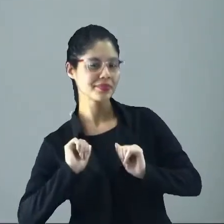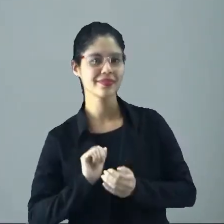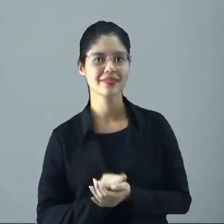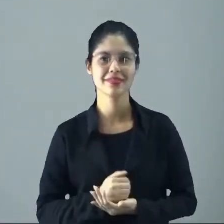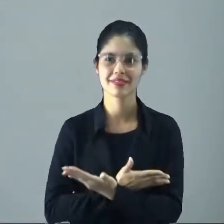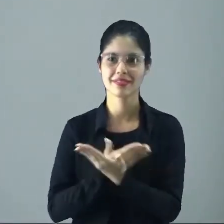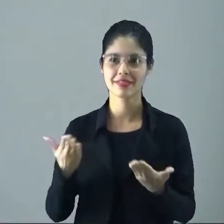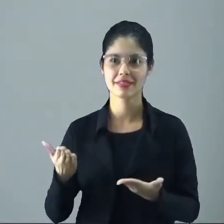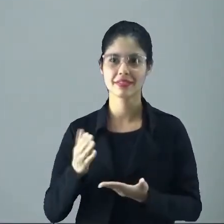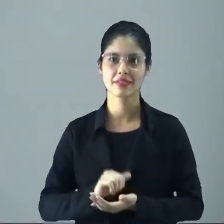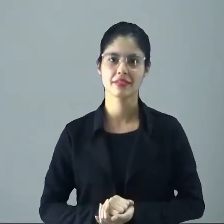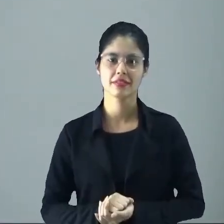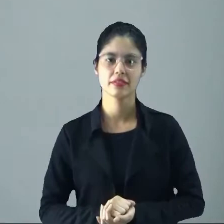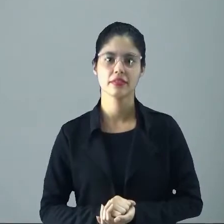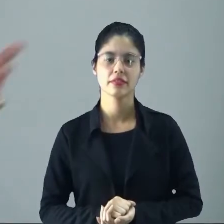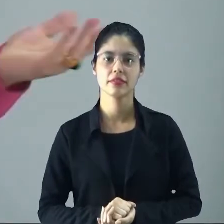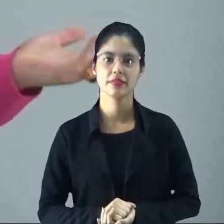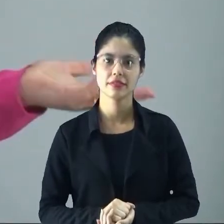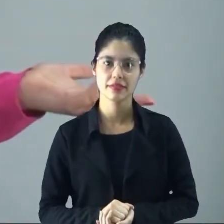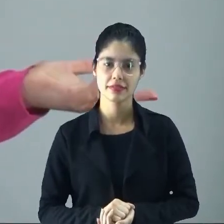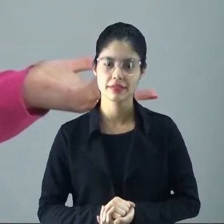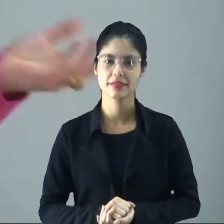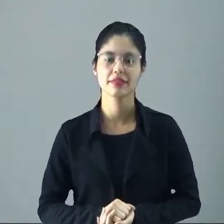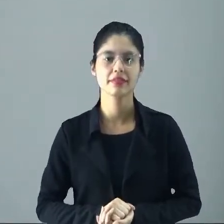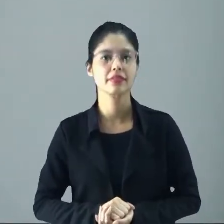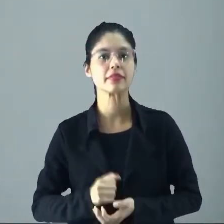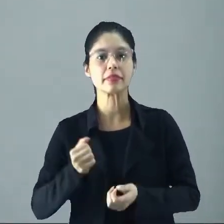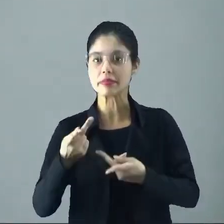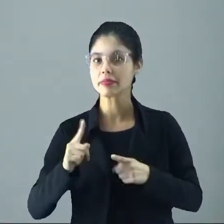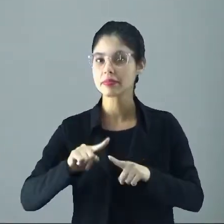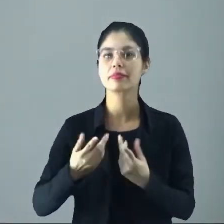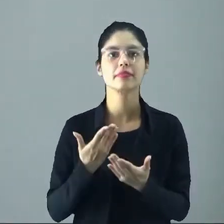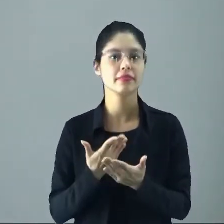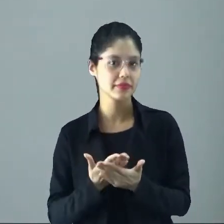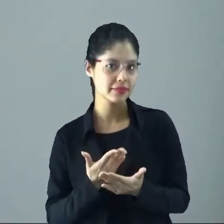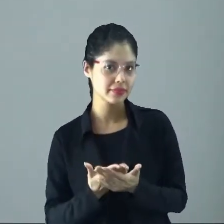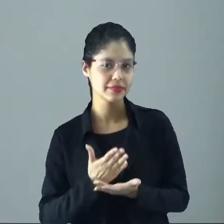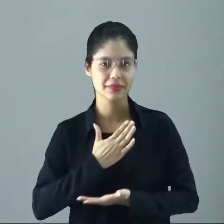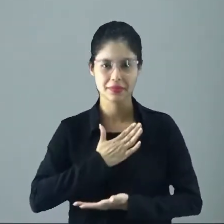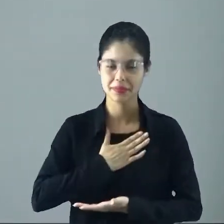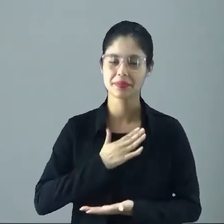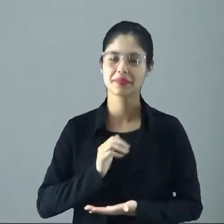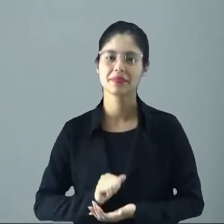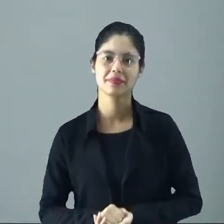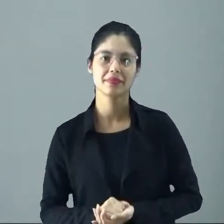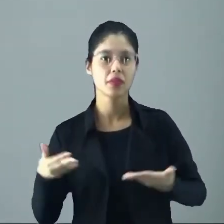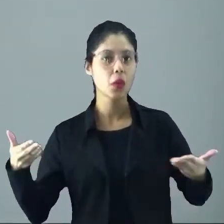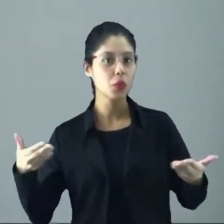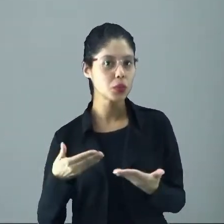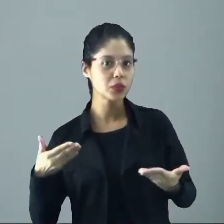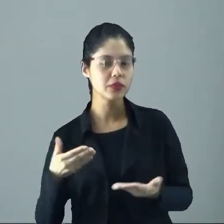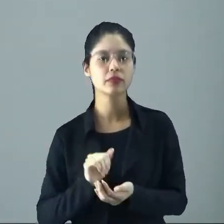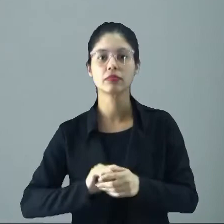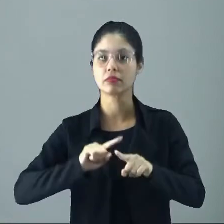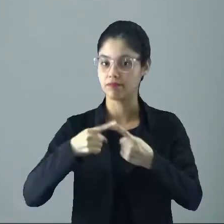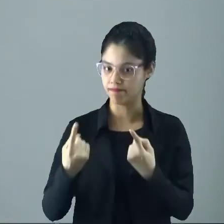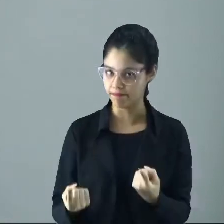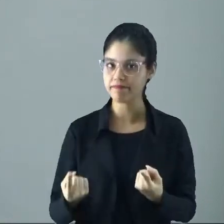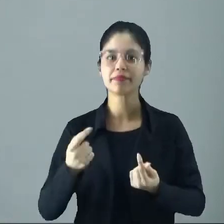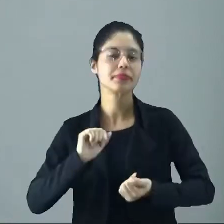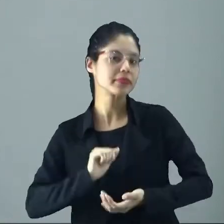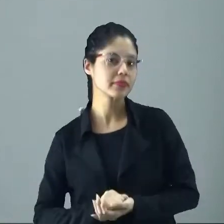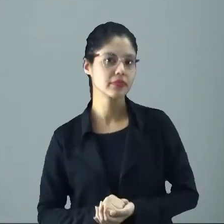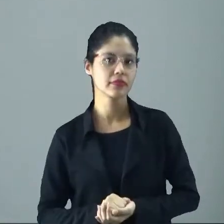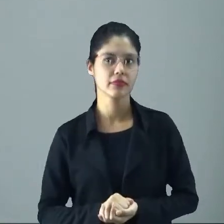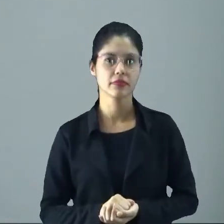Olá, pessoal! Welcome to my class. Bem-vindos à minha aula. Estou aqui mais uma